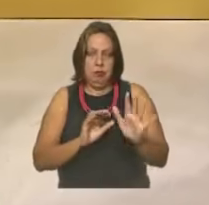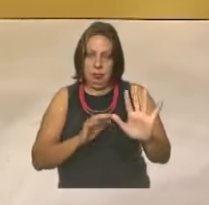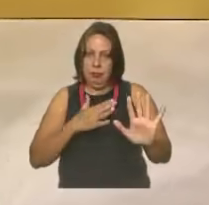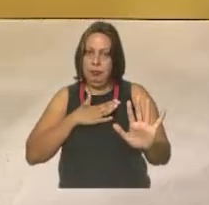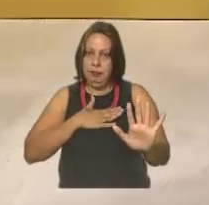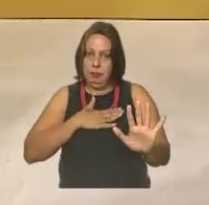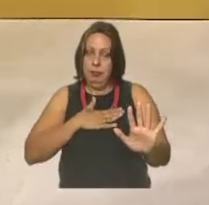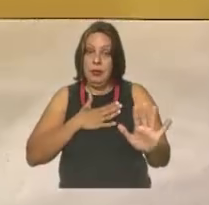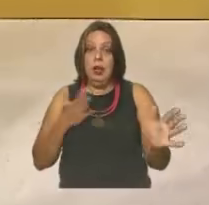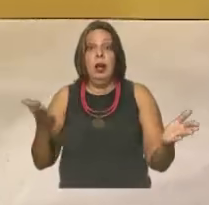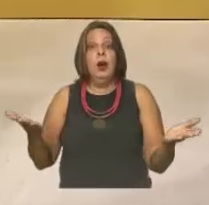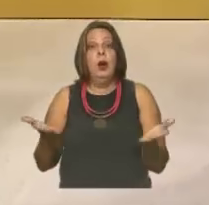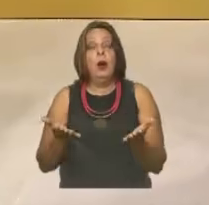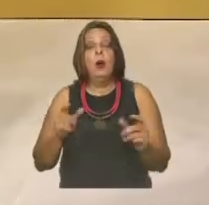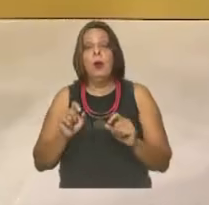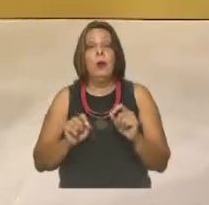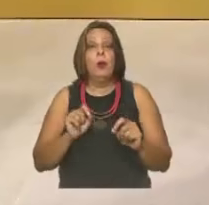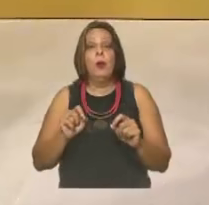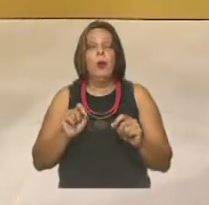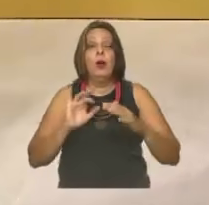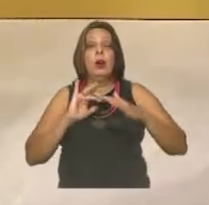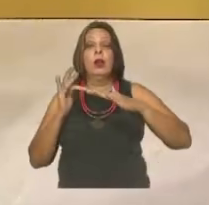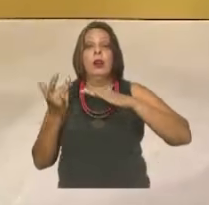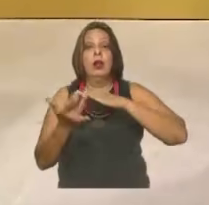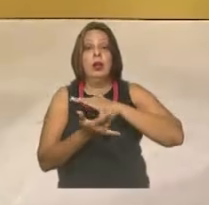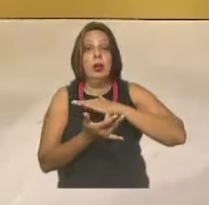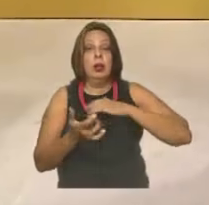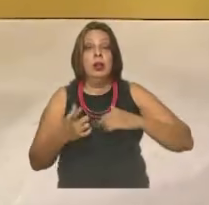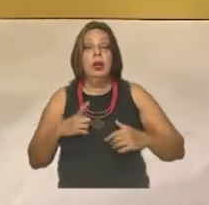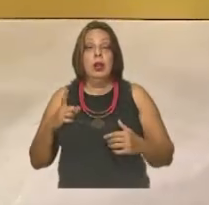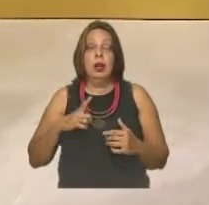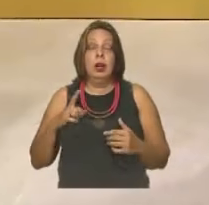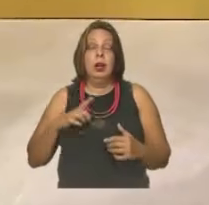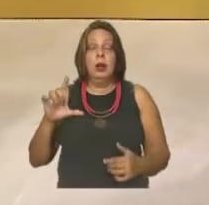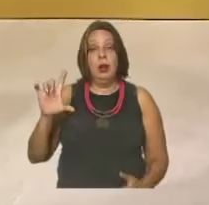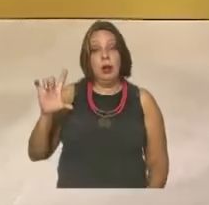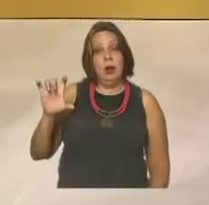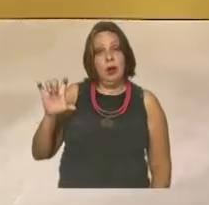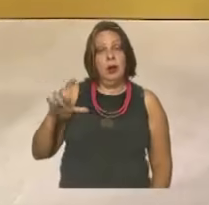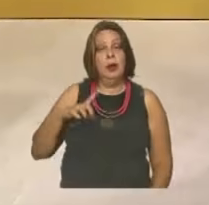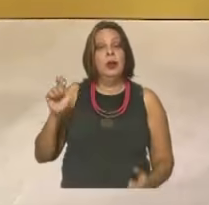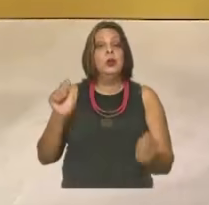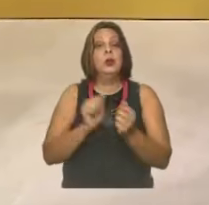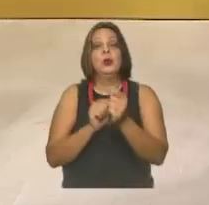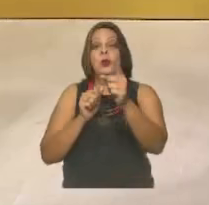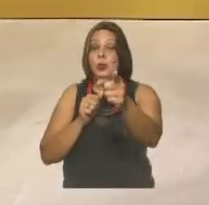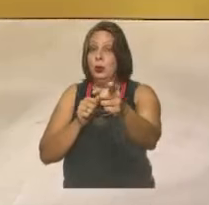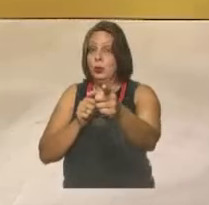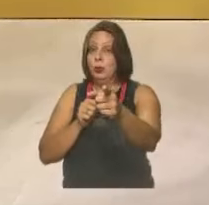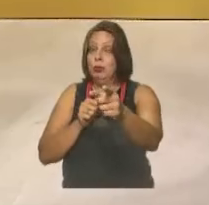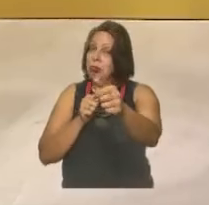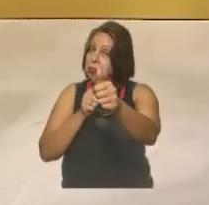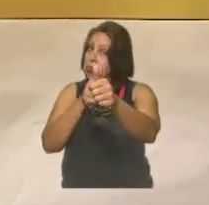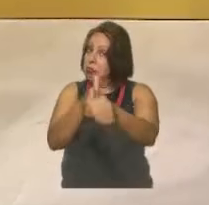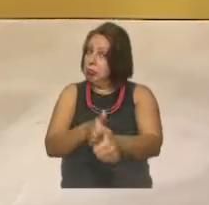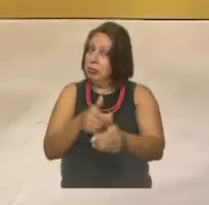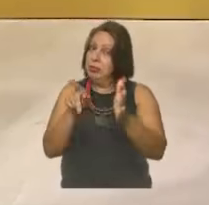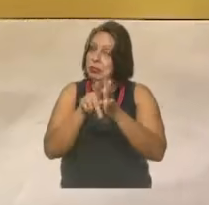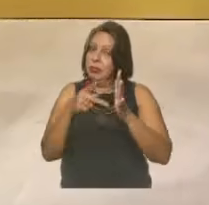prêmios, agora é hora da gente destacar as redes sociais. Eu tô lá no Instagram esperando sua companhia. Segue o tio Verciane lá,